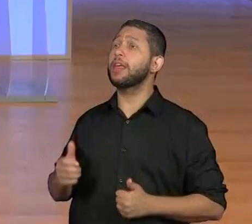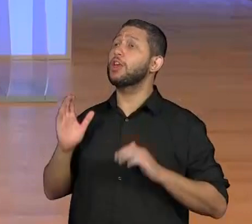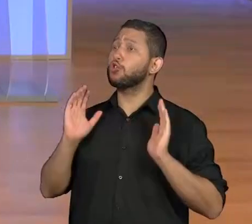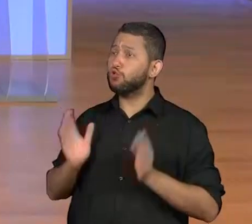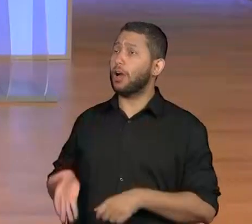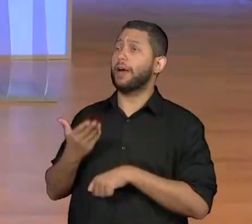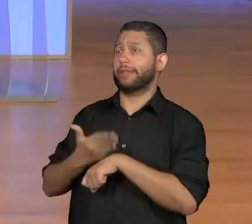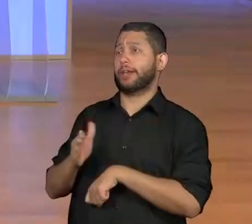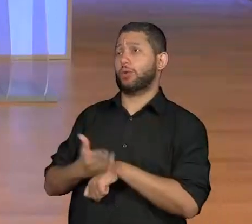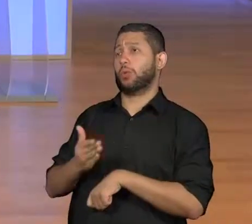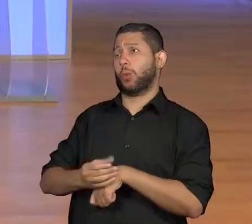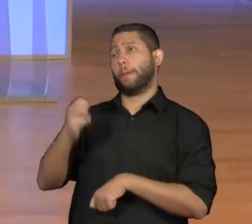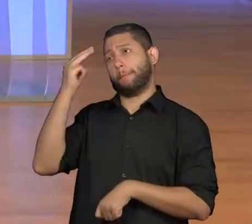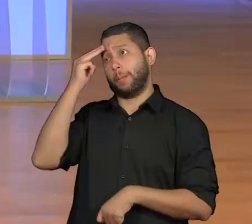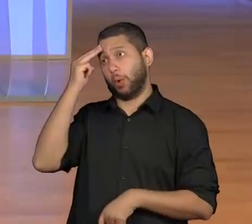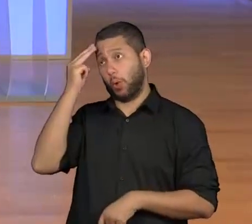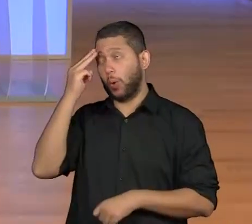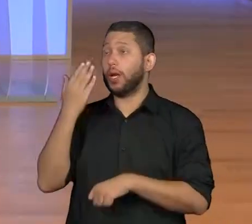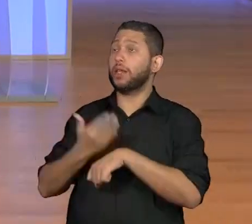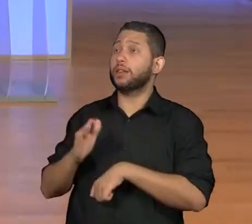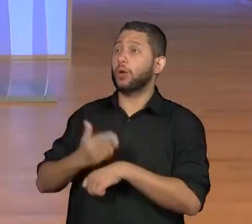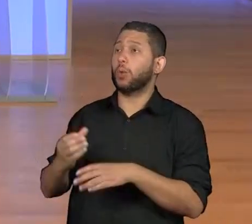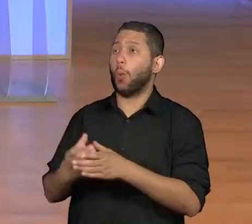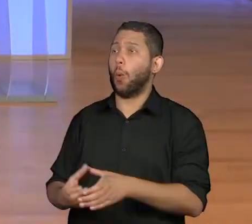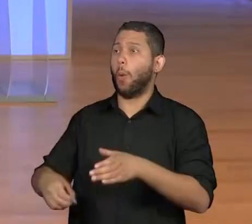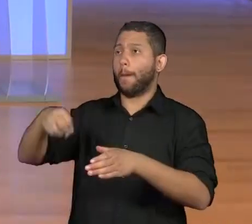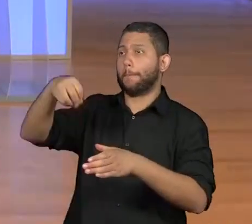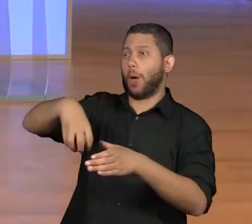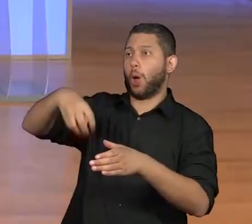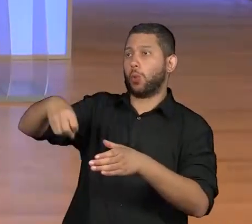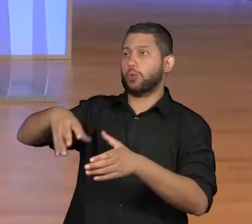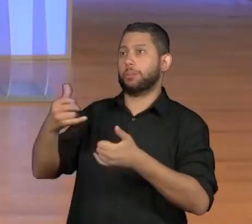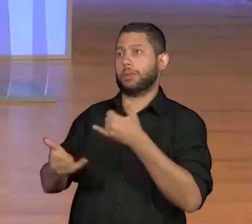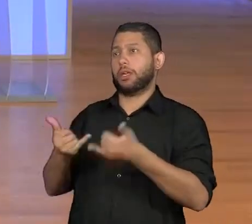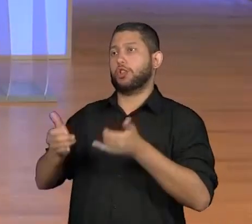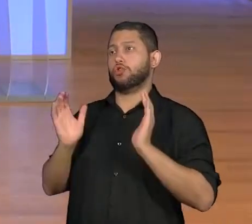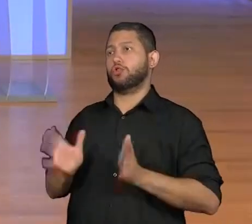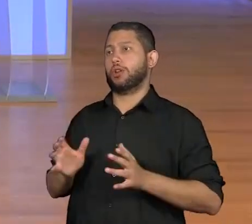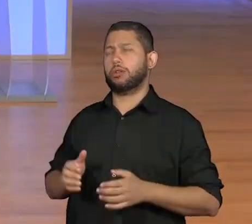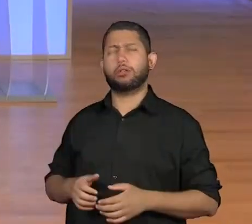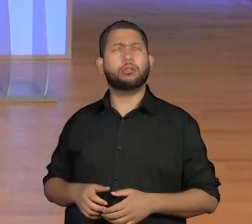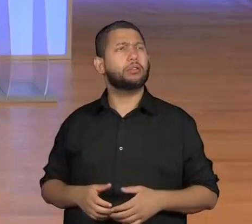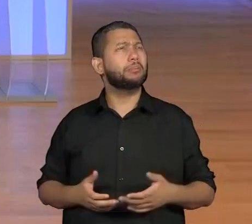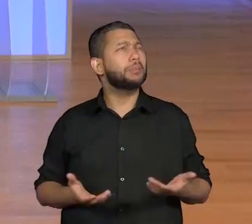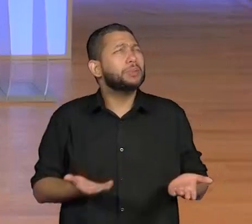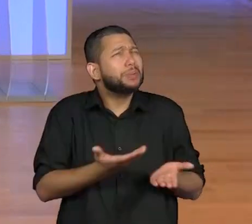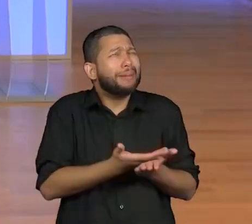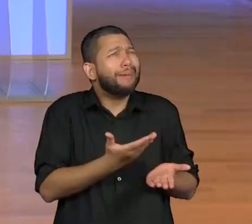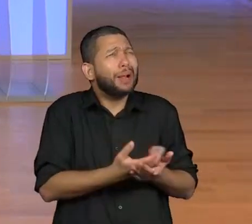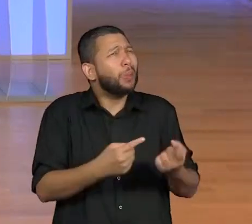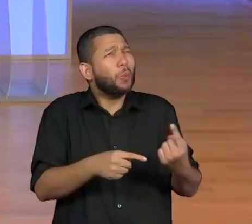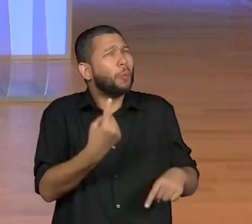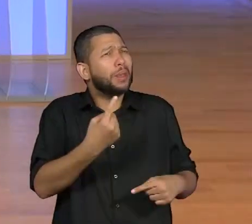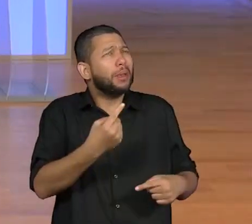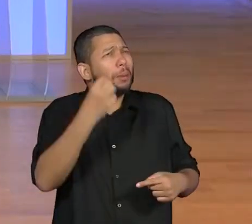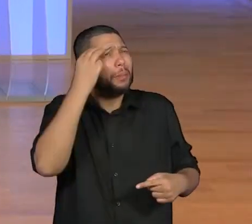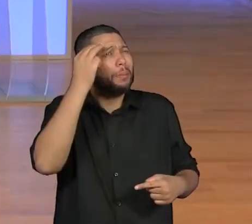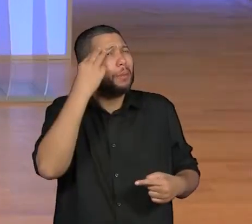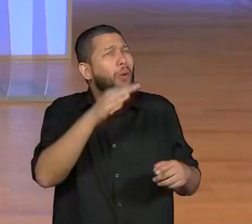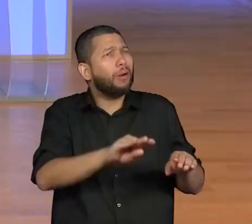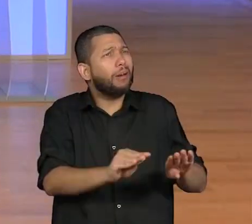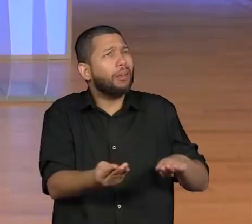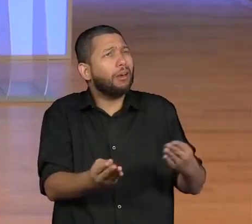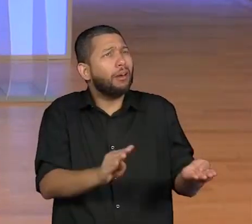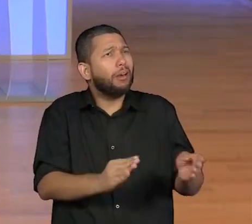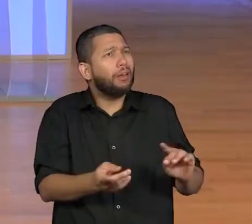da memória e do balde sem vedação mesmo. Treinei tudo. Mas não tem nada disso nessa aula. Não? Não. É o que